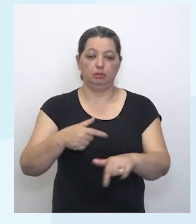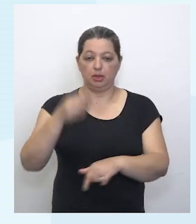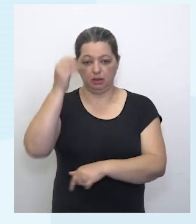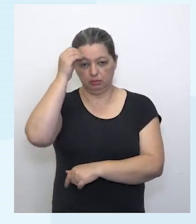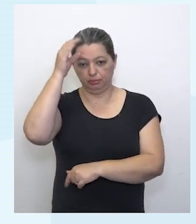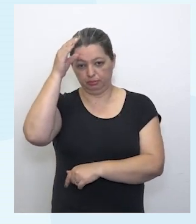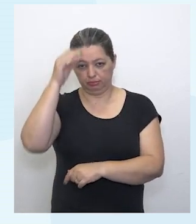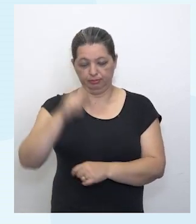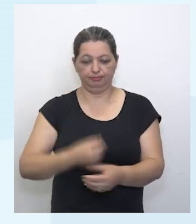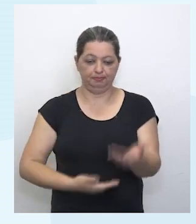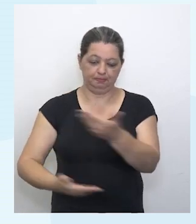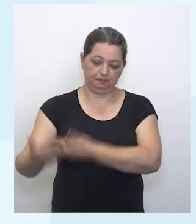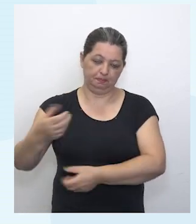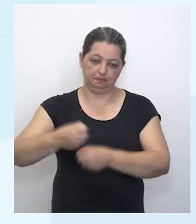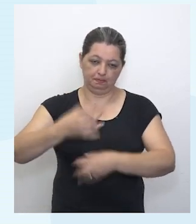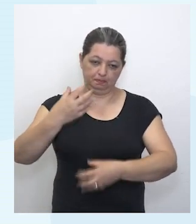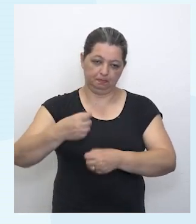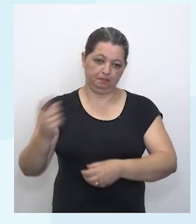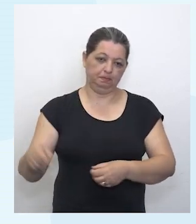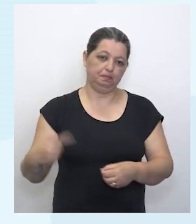a gente, daqui a pouco a gente volta.